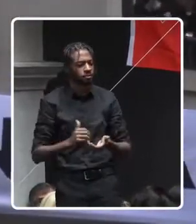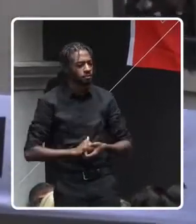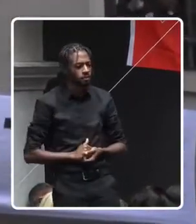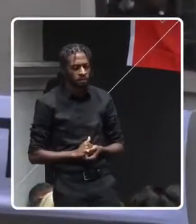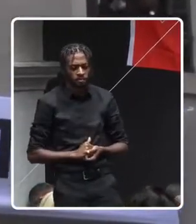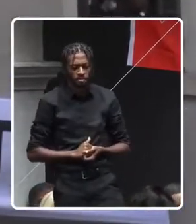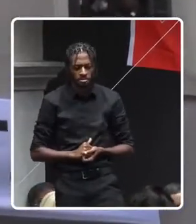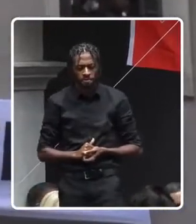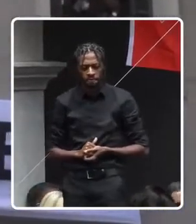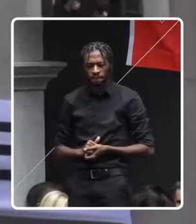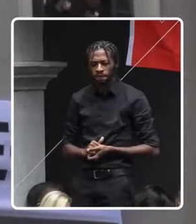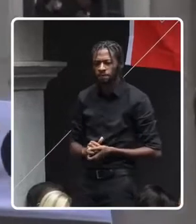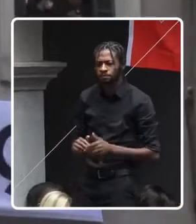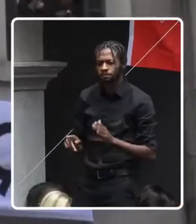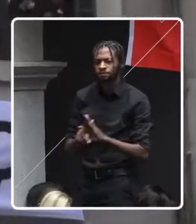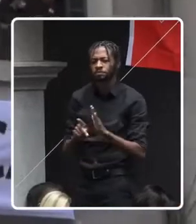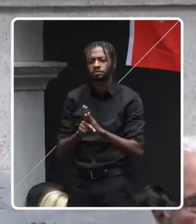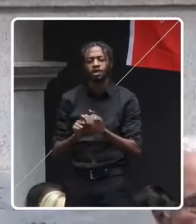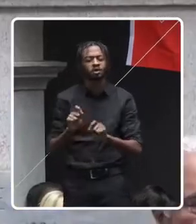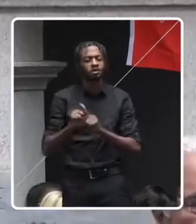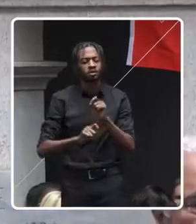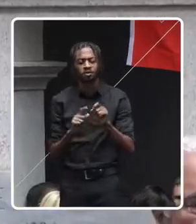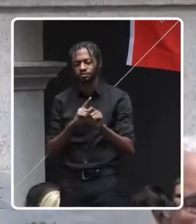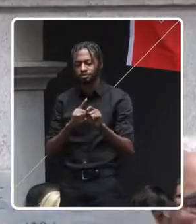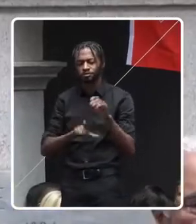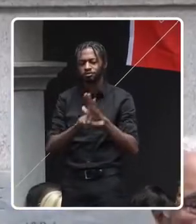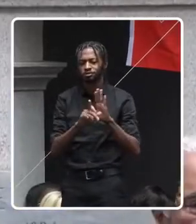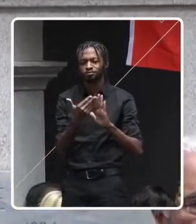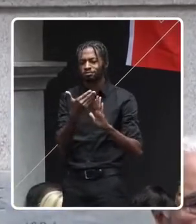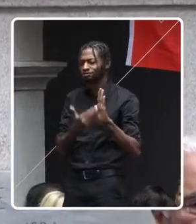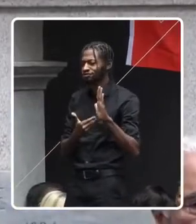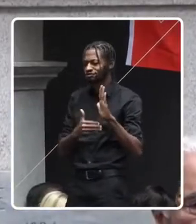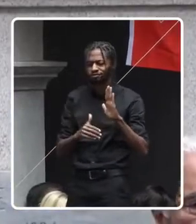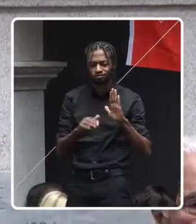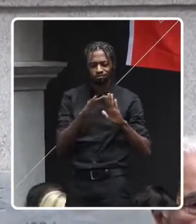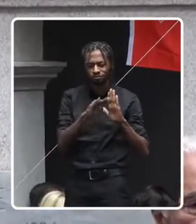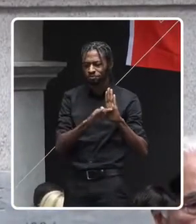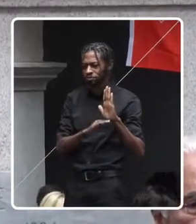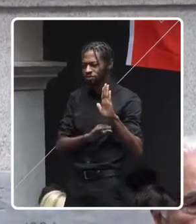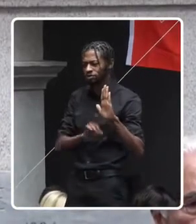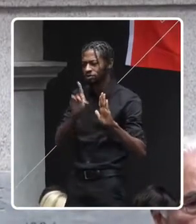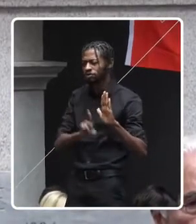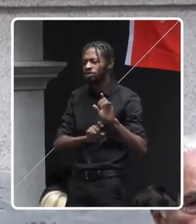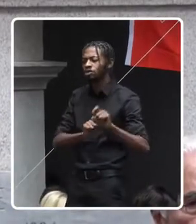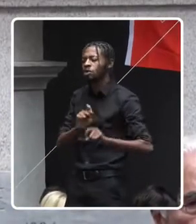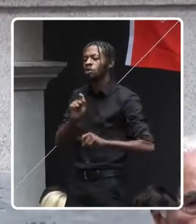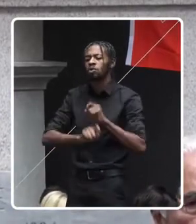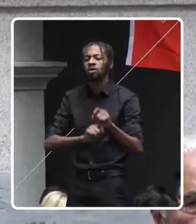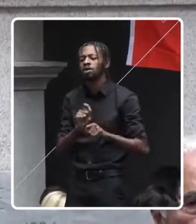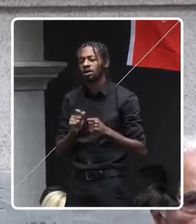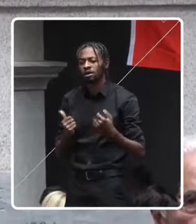Num Estado democrático de direito, o direito